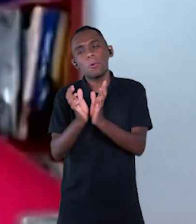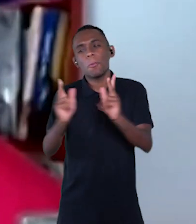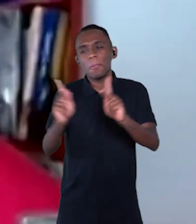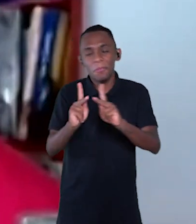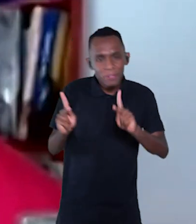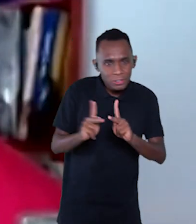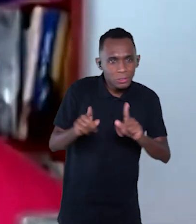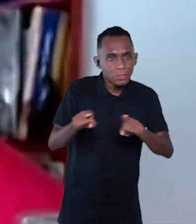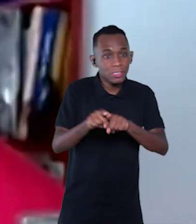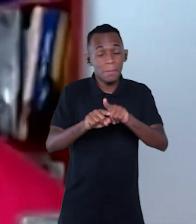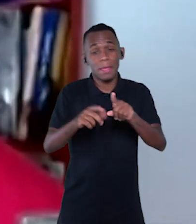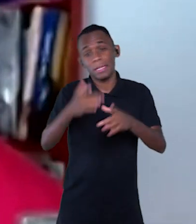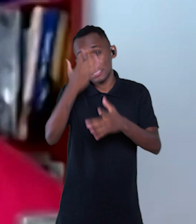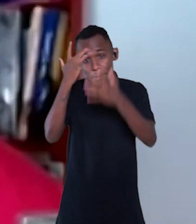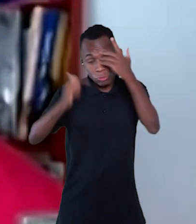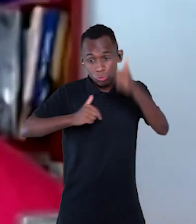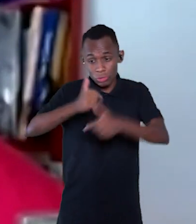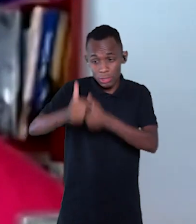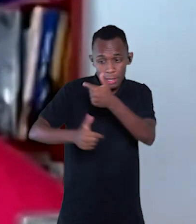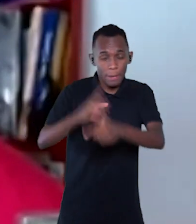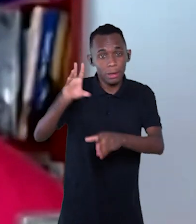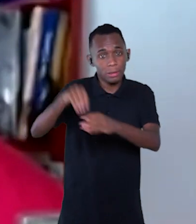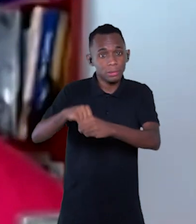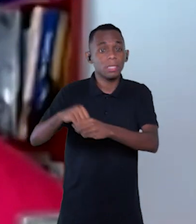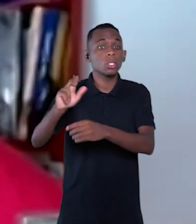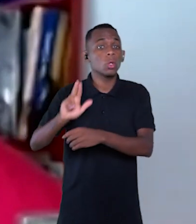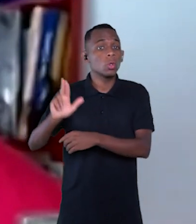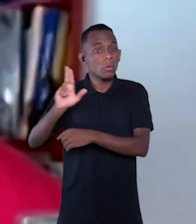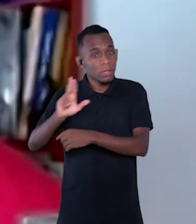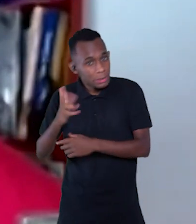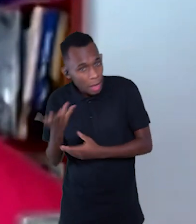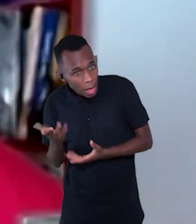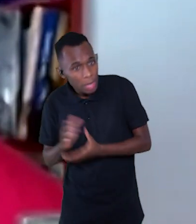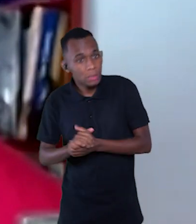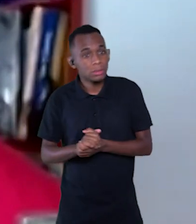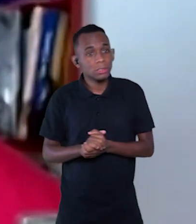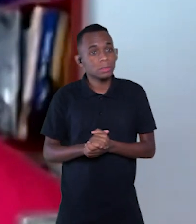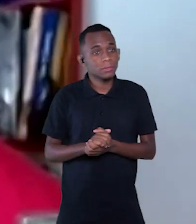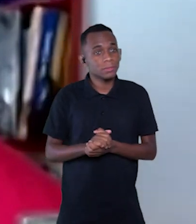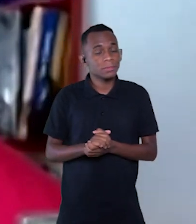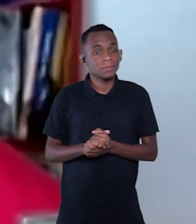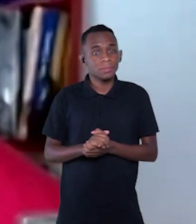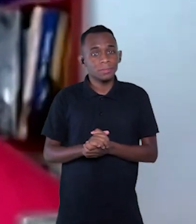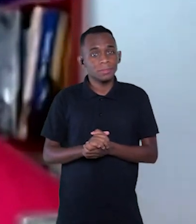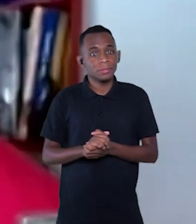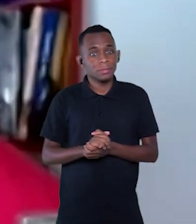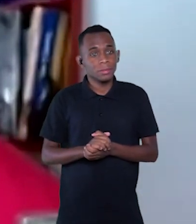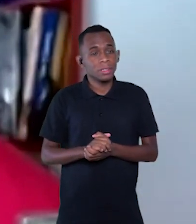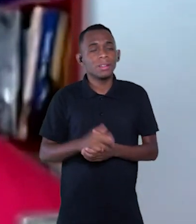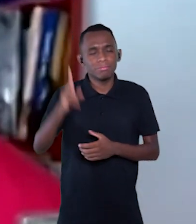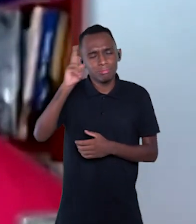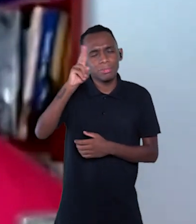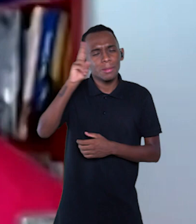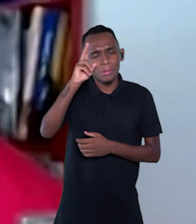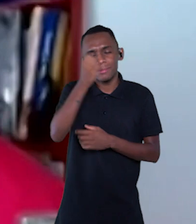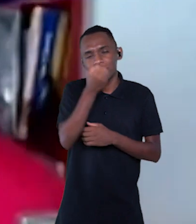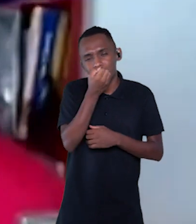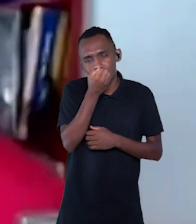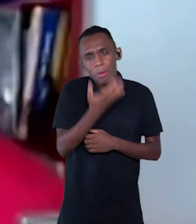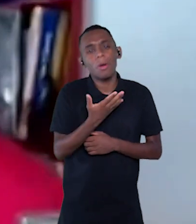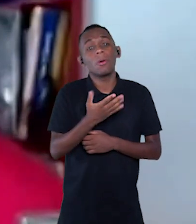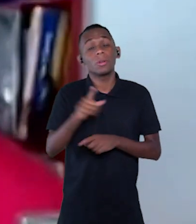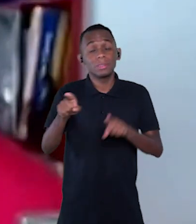professores, né, aos trabalhadores da universidade, do hospital onde eu fui aluna. Eu tenho doces lembranças e certamente